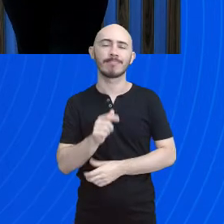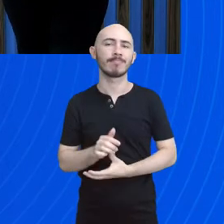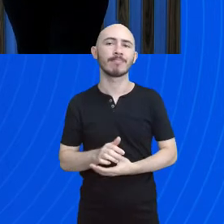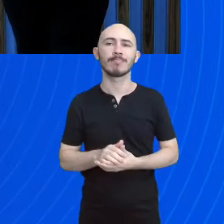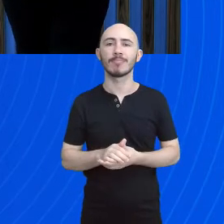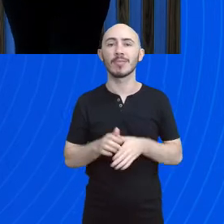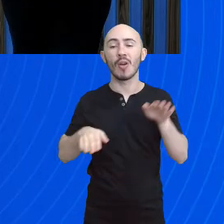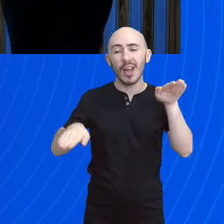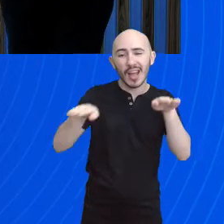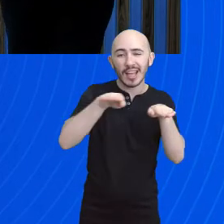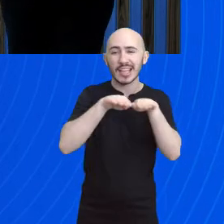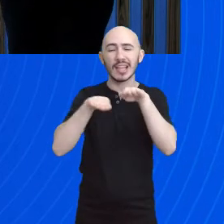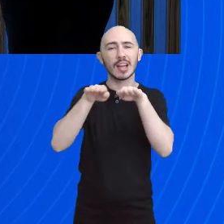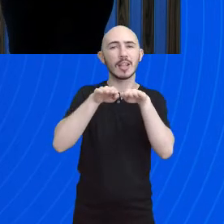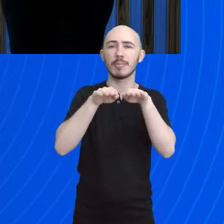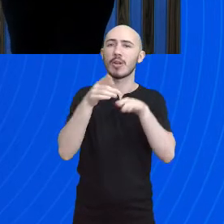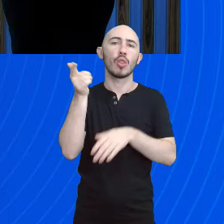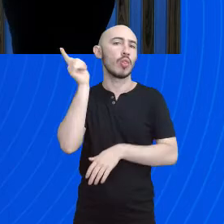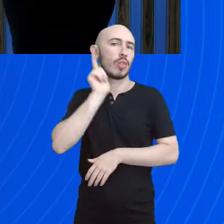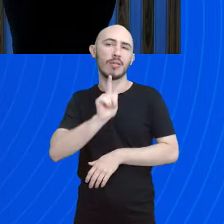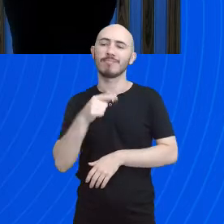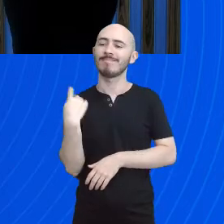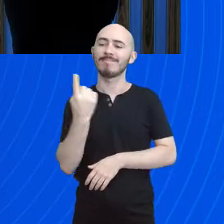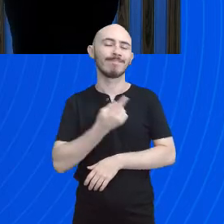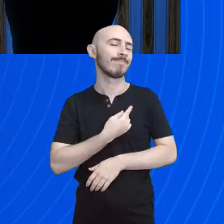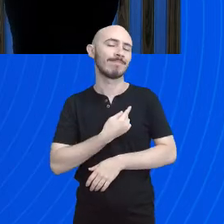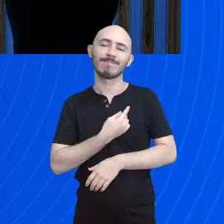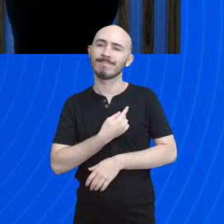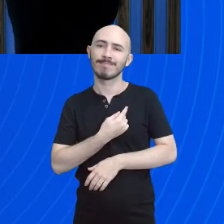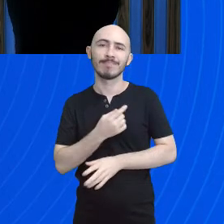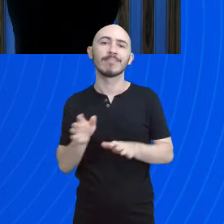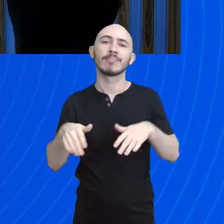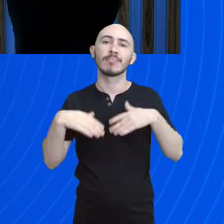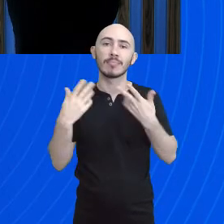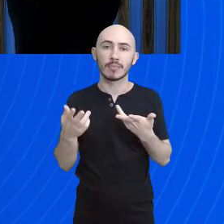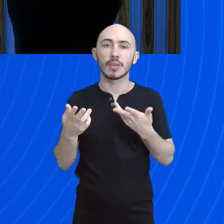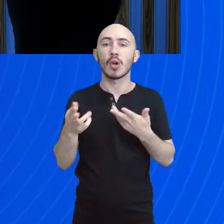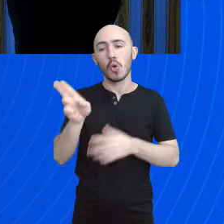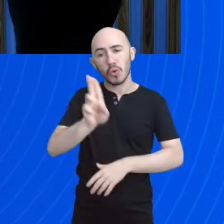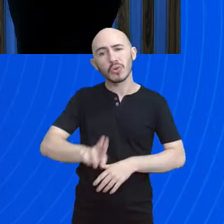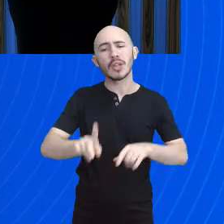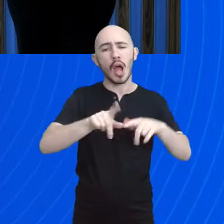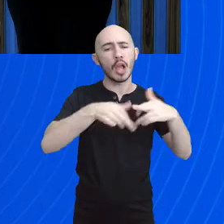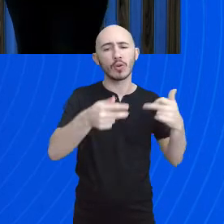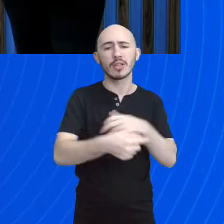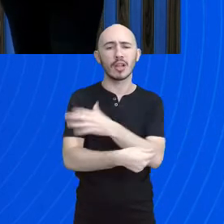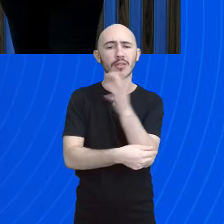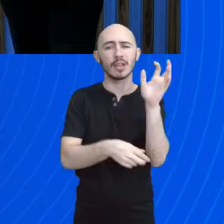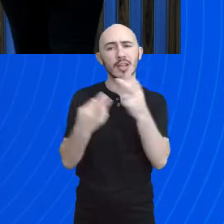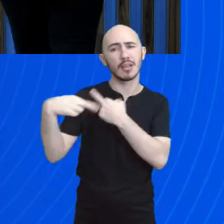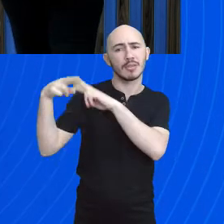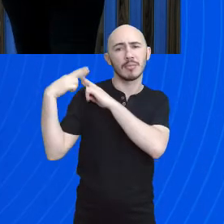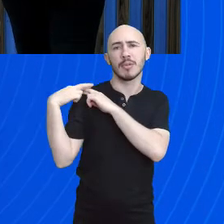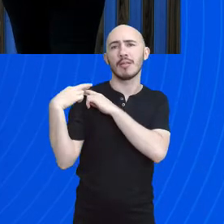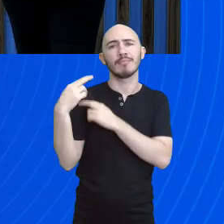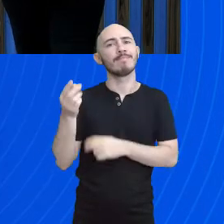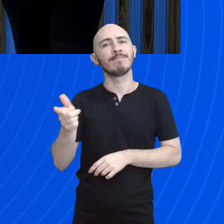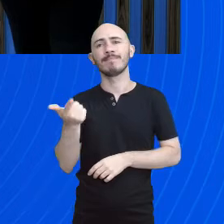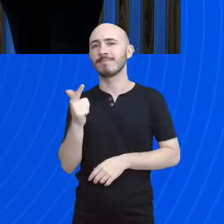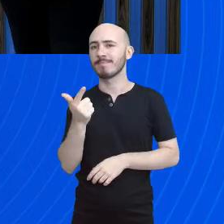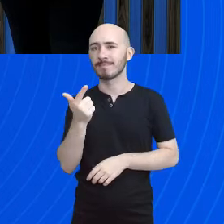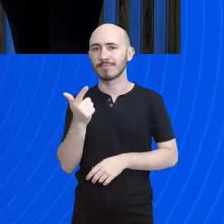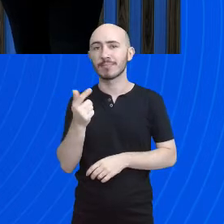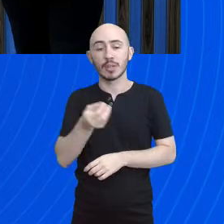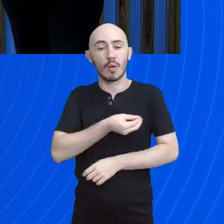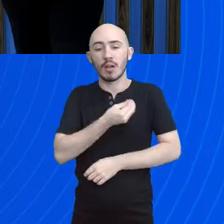esse equilíbrio entre utilizar o recurso de maneira responsável, de maneira que a gente consiga sobreviver muito